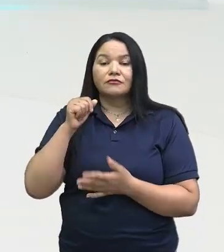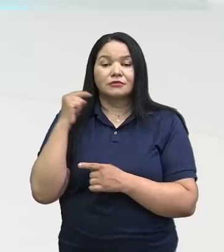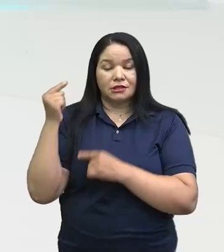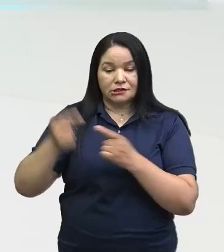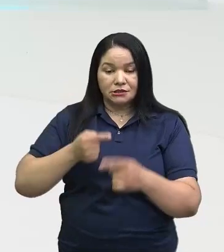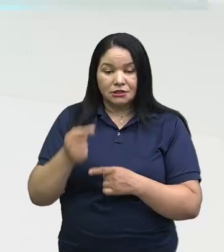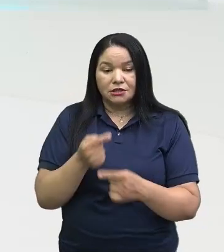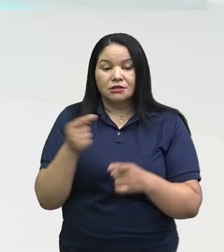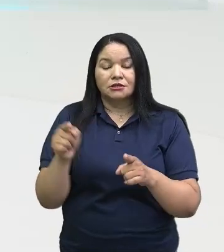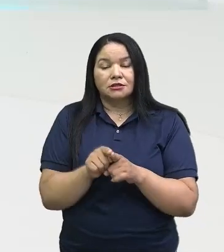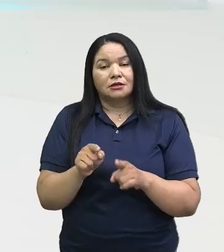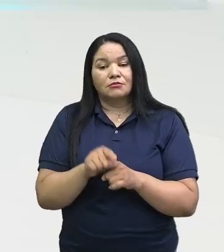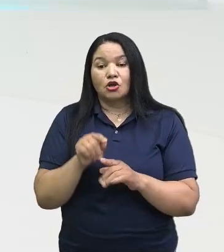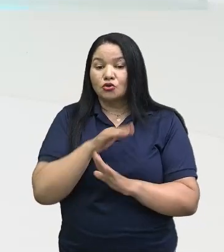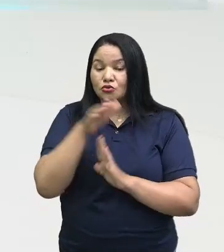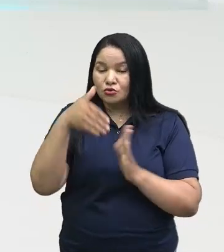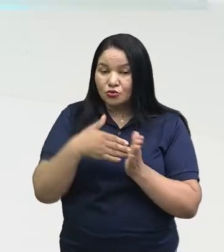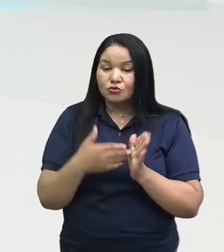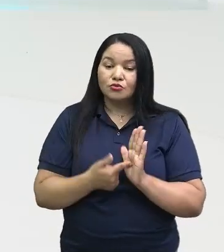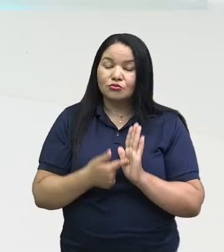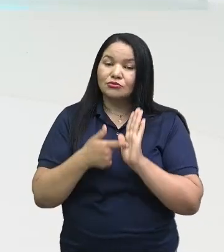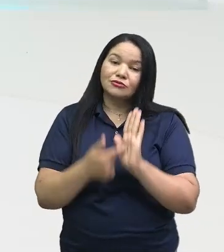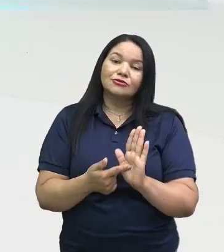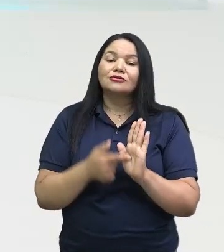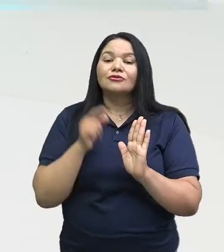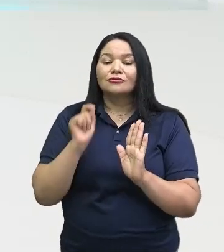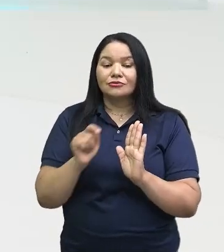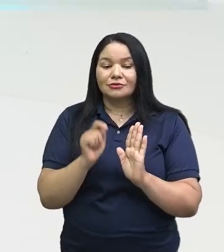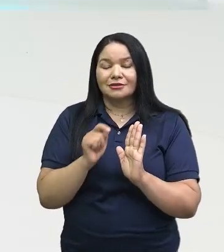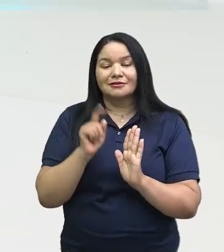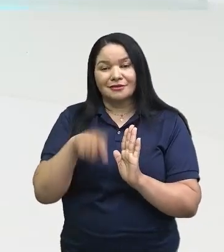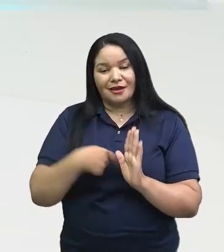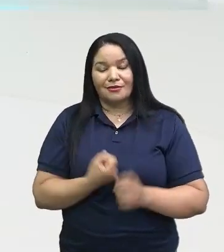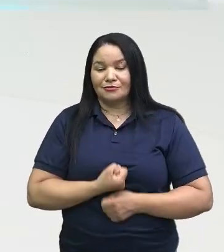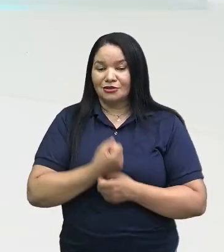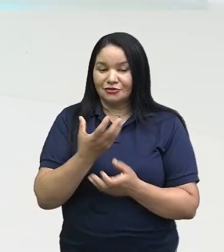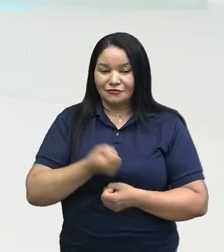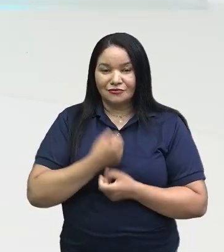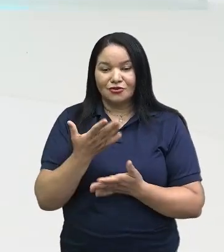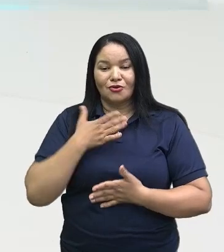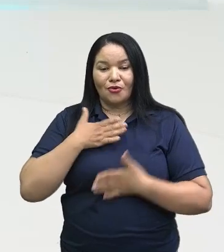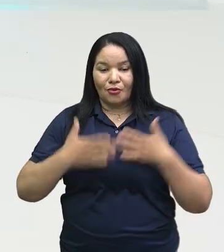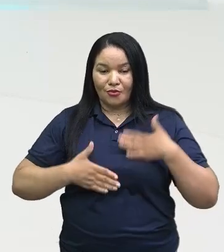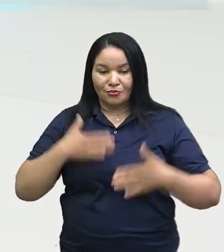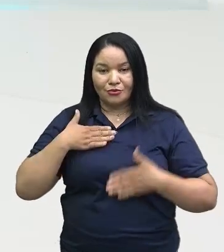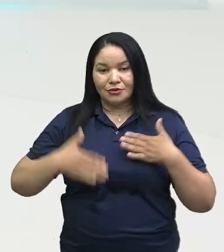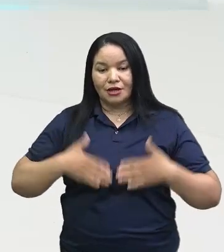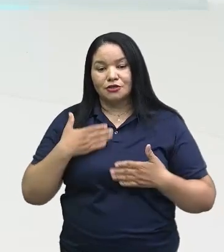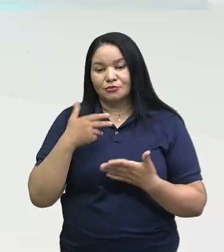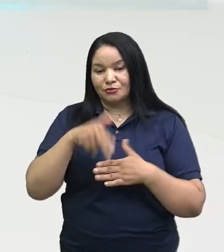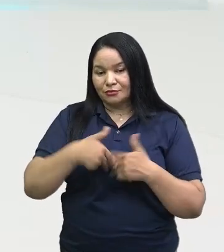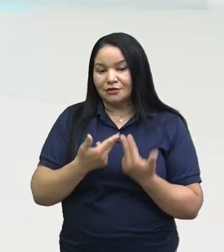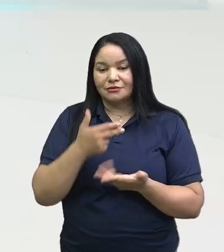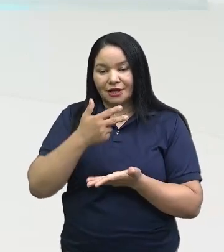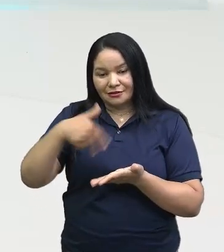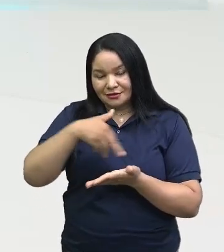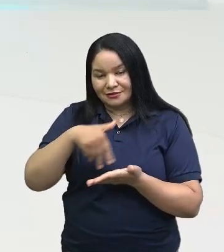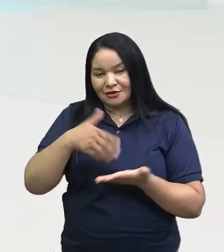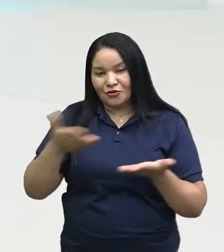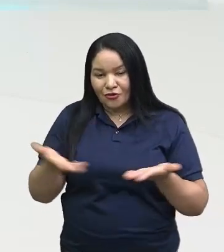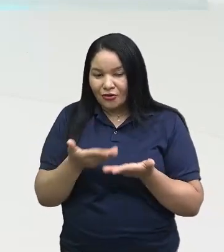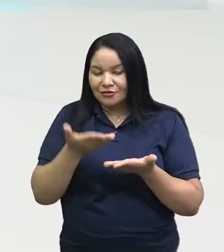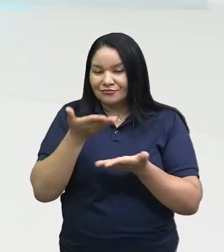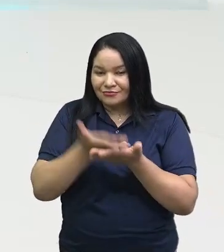tudo isso nessa aula nós mostramos as manifestações corporais através da dança. E assim